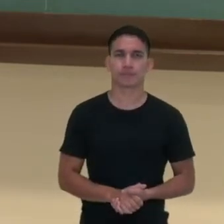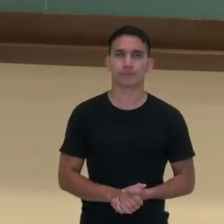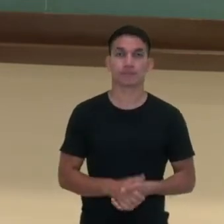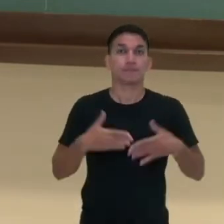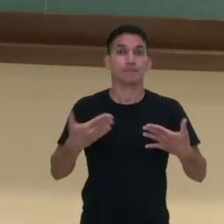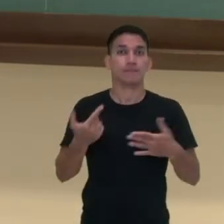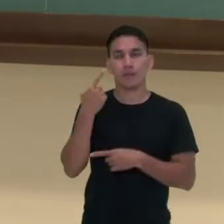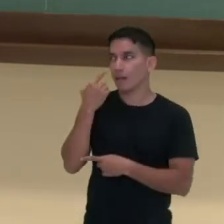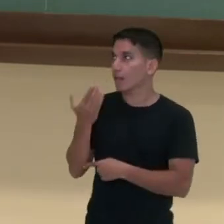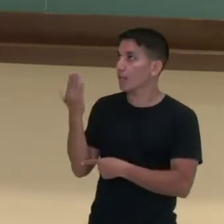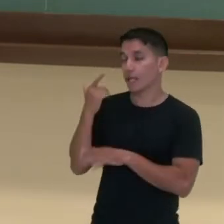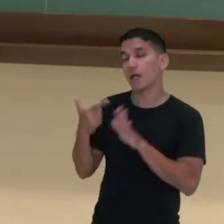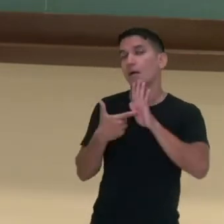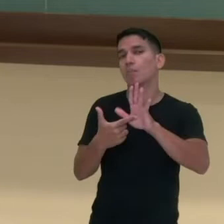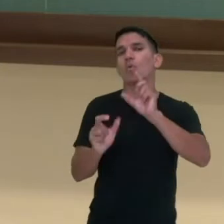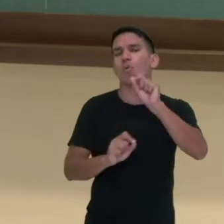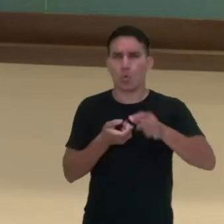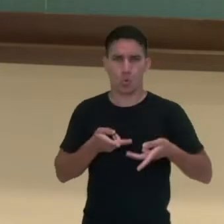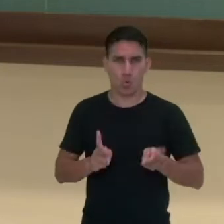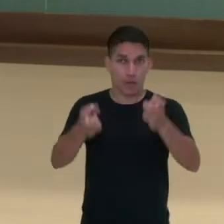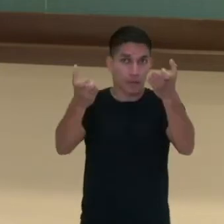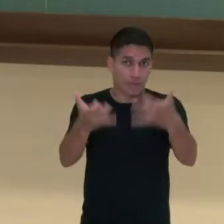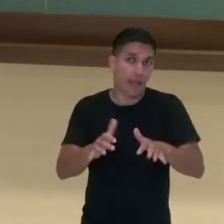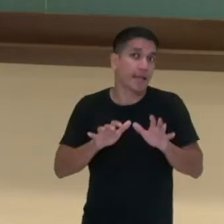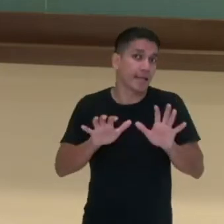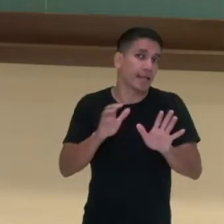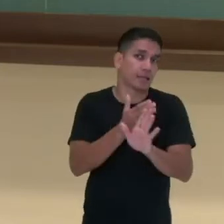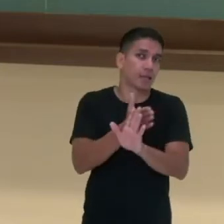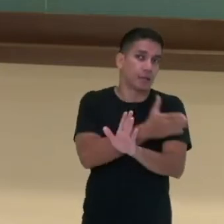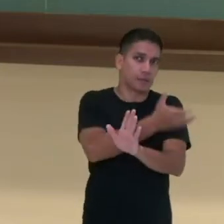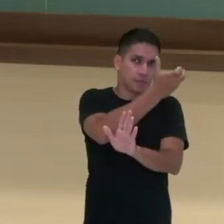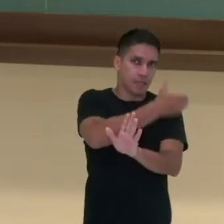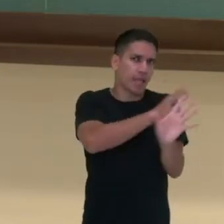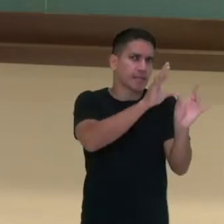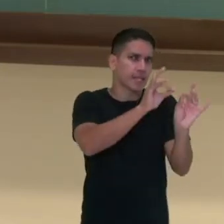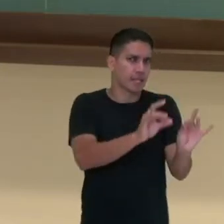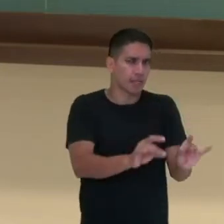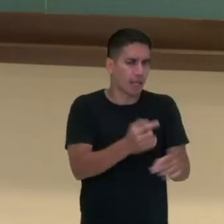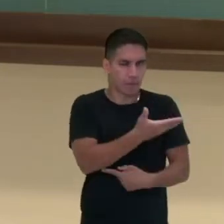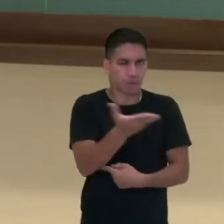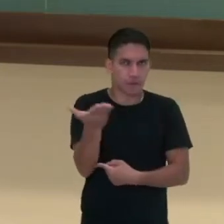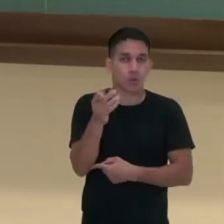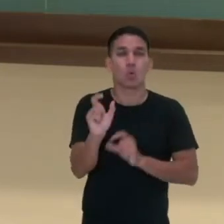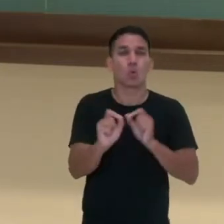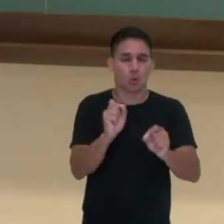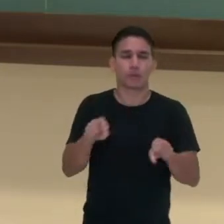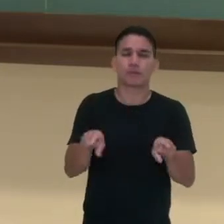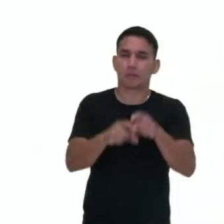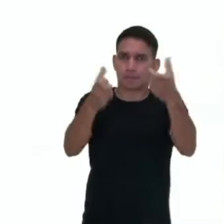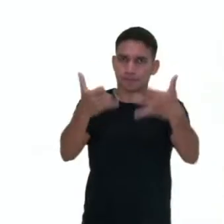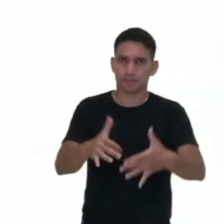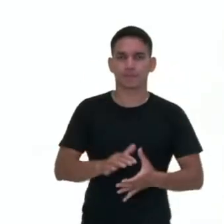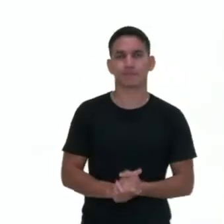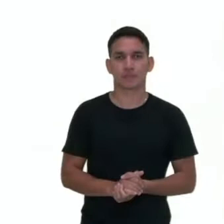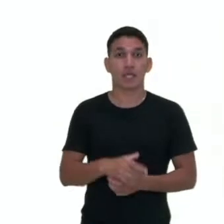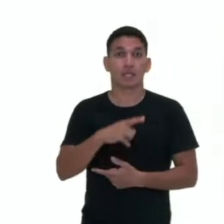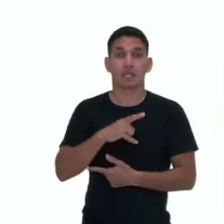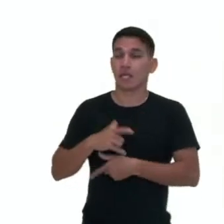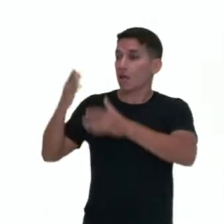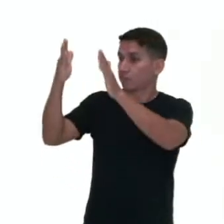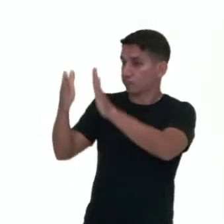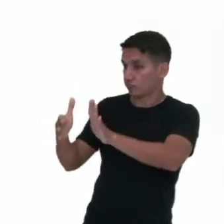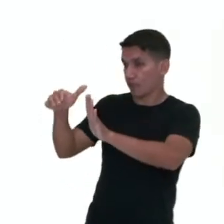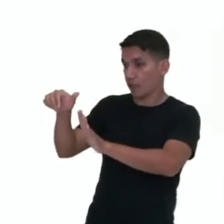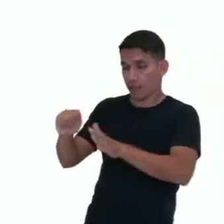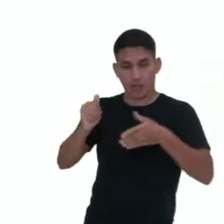Então, aqui, pessoal, continua falando exatamente isso que eu expliquei detalhadamente ali para vocês. Então, diz o seguinte: dadas as matrizes A